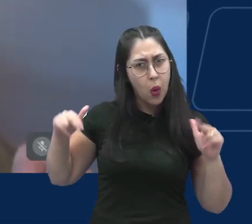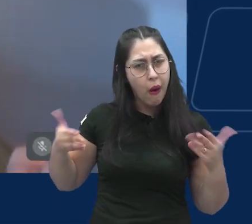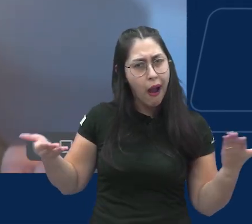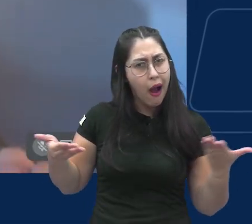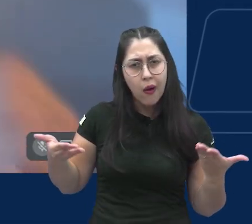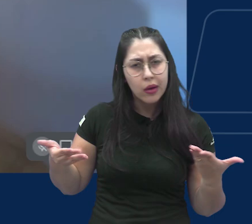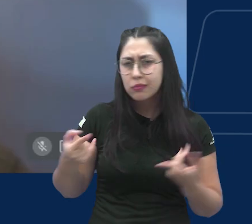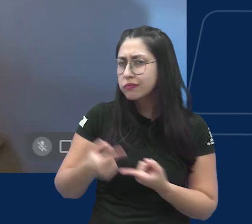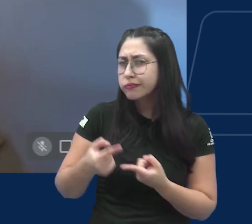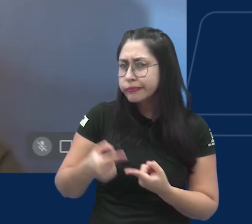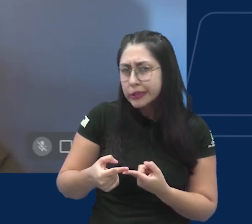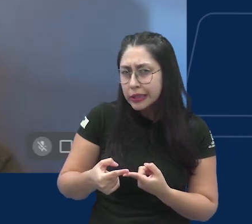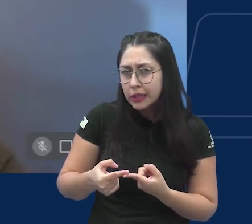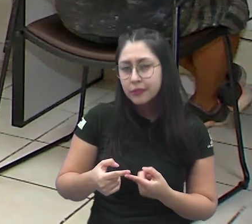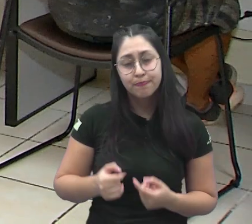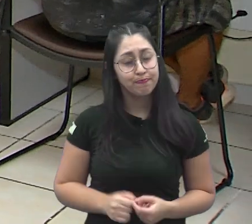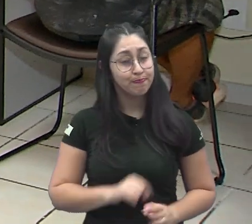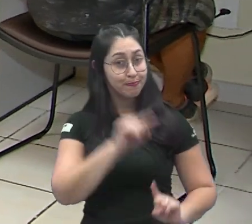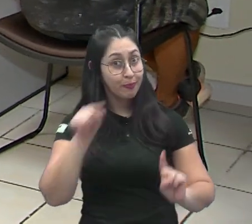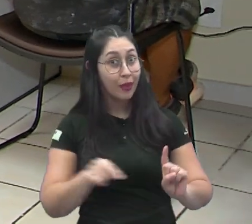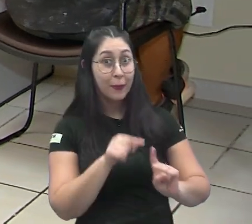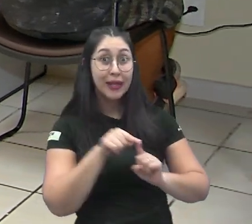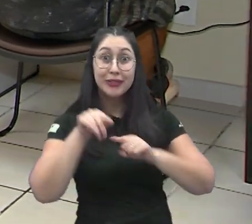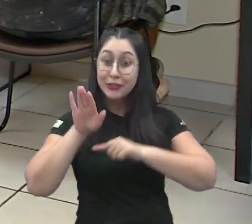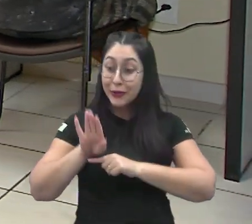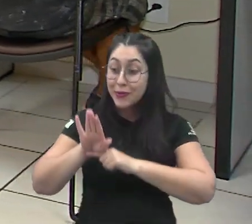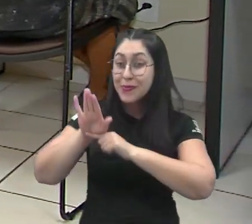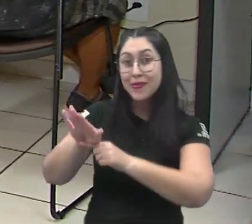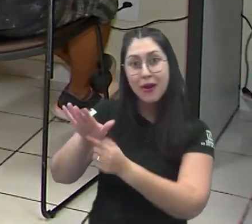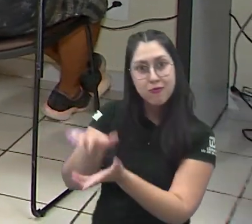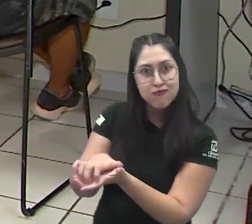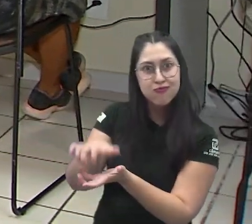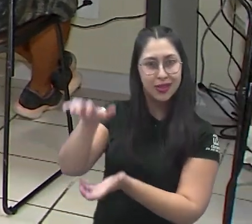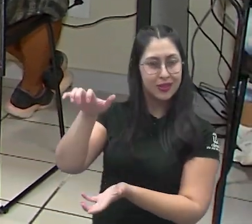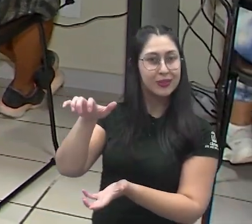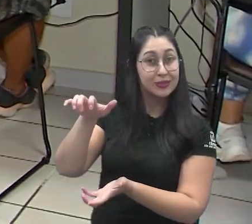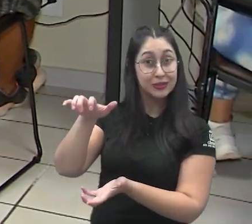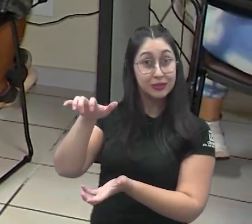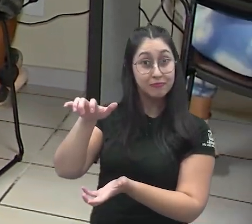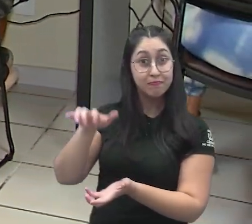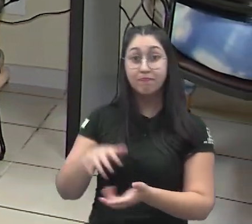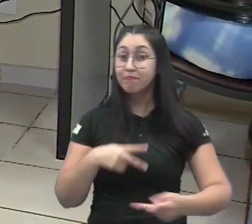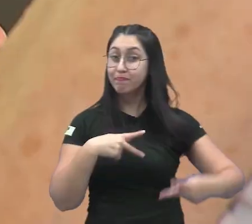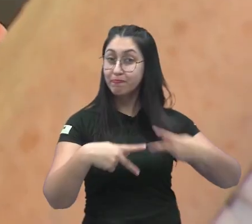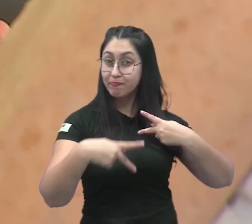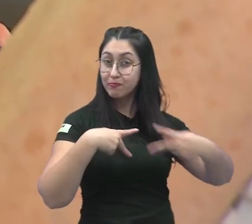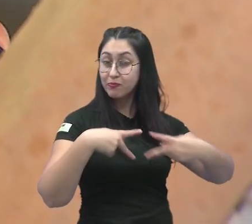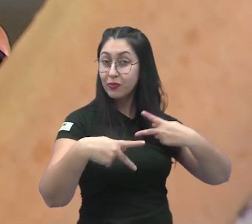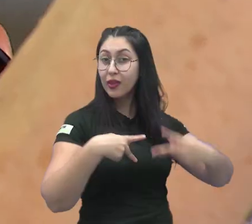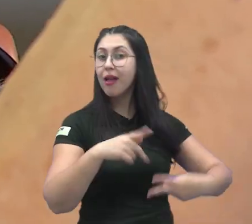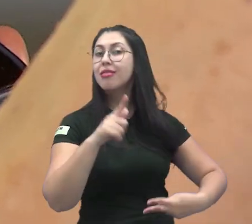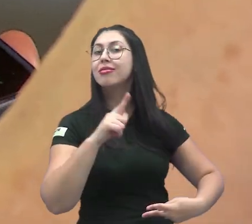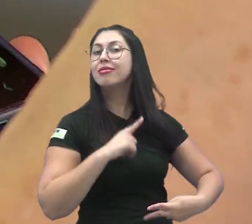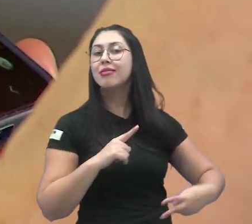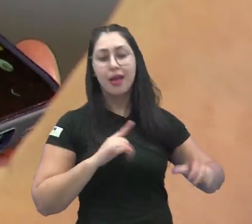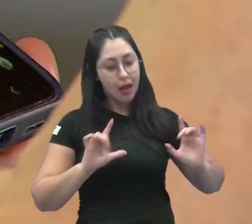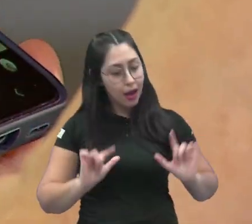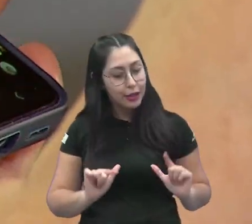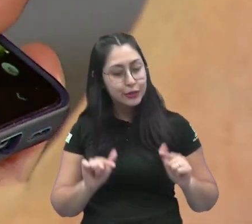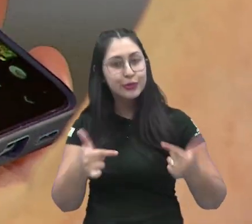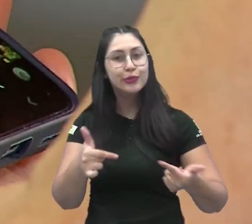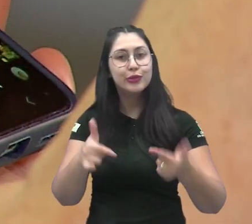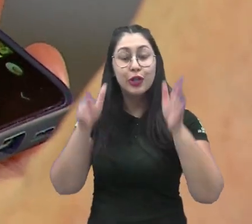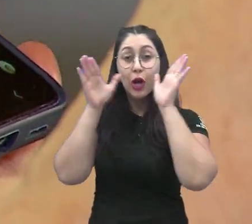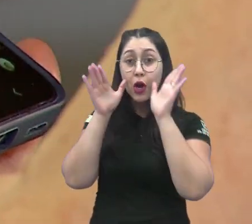passado recente, por que está acontecendo agora? Pensando em ajudar os idosos a se prepararem para esses desafios, São José dos Campos conta